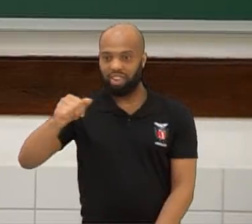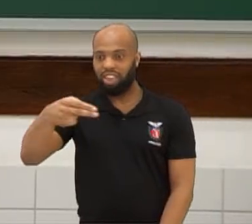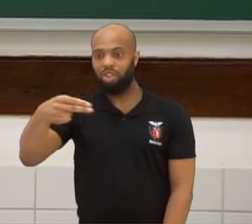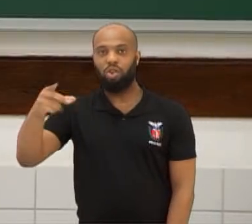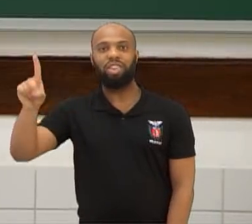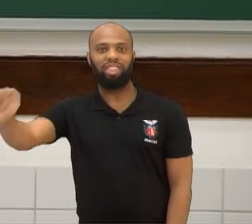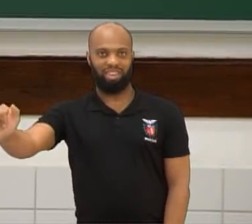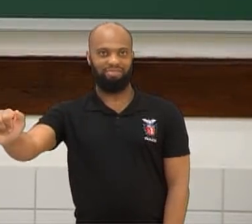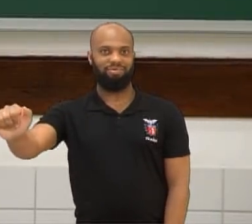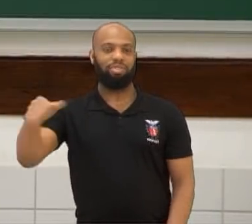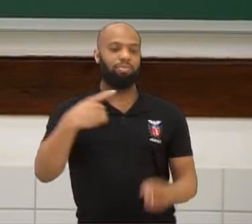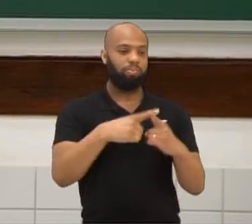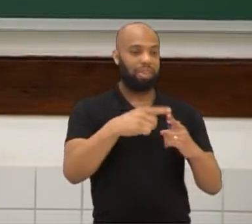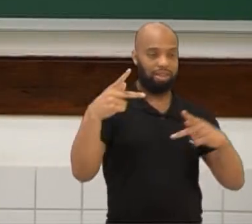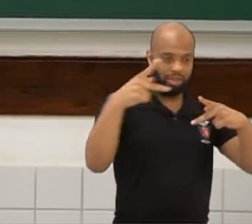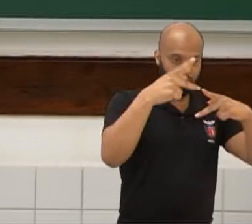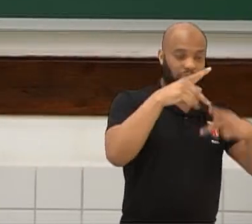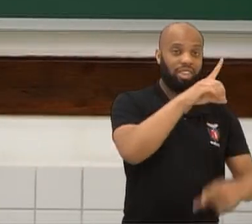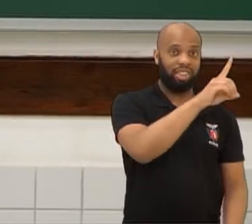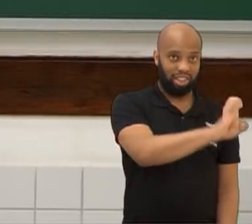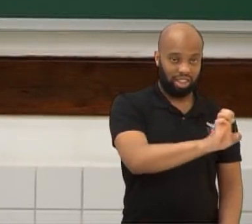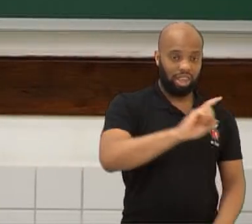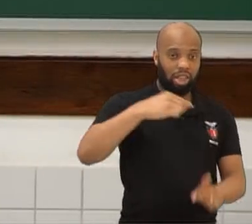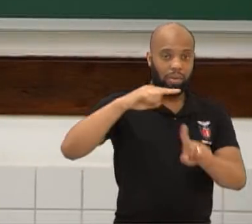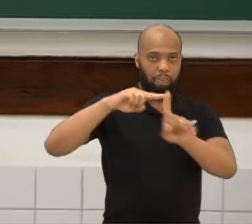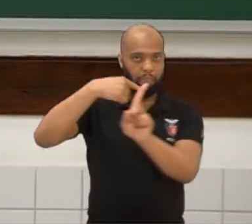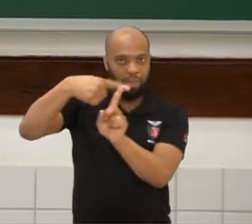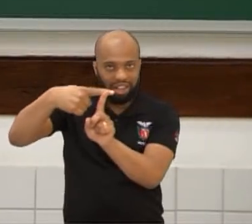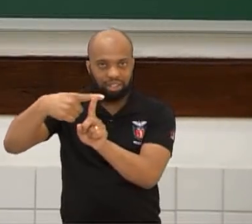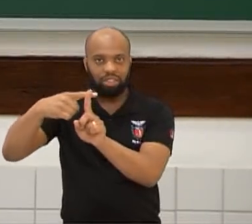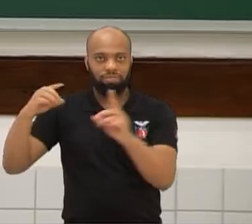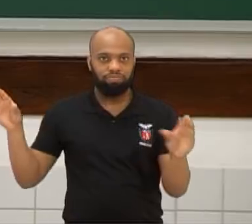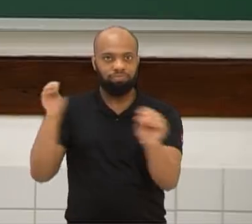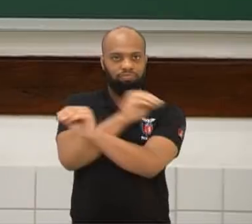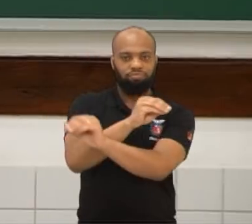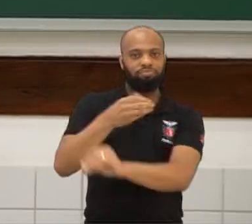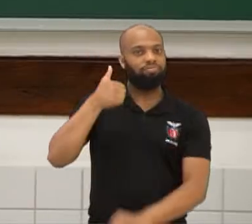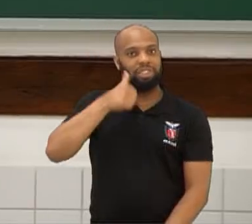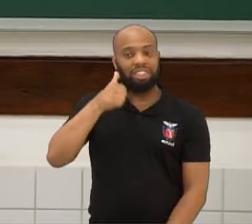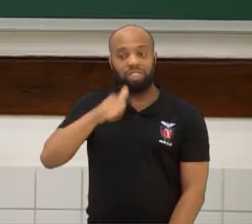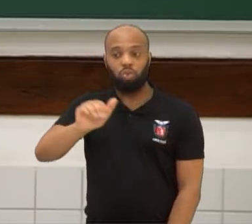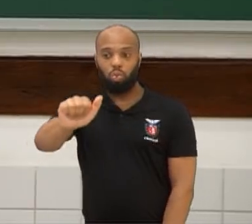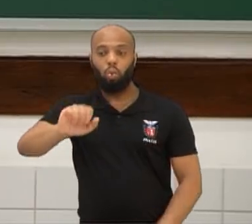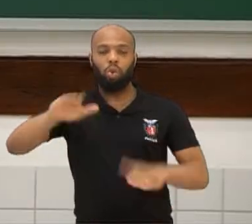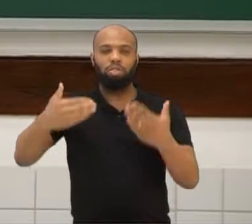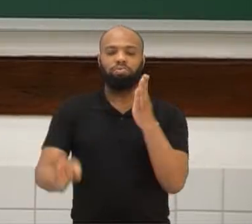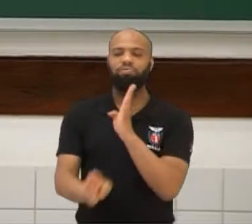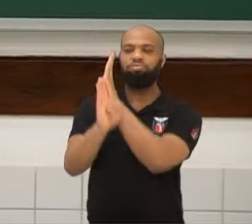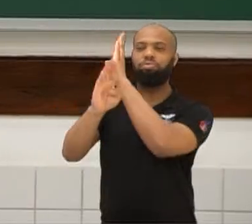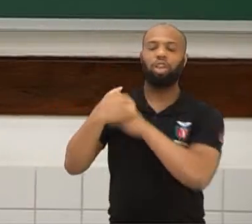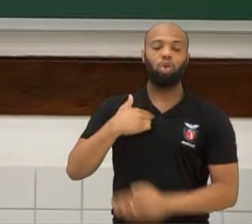né? A preposição de mais o artigo feminino a, para identificar a maçã,